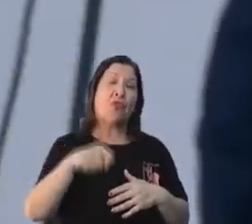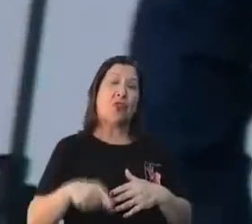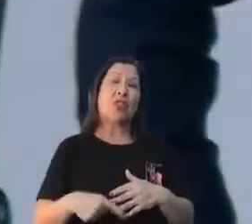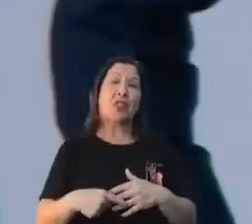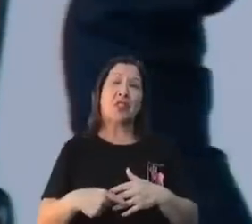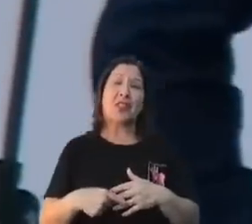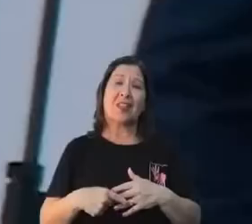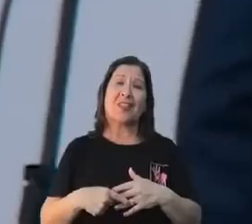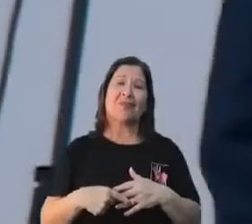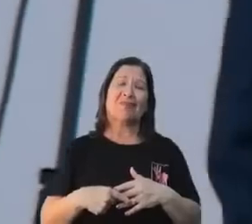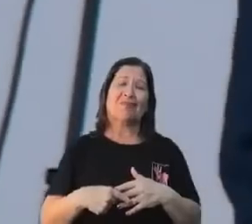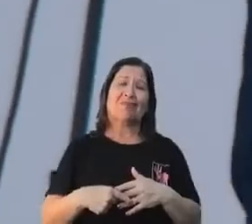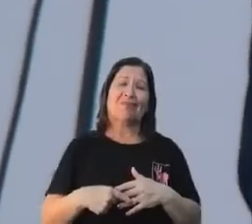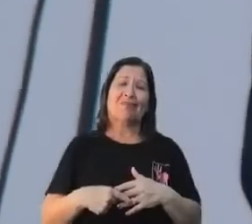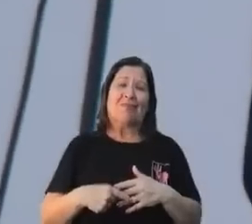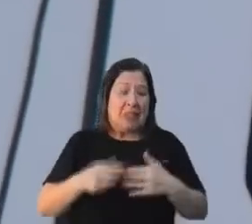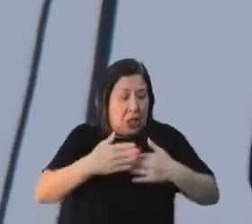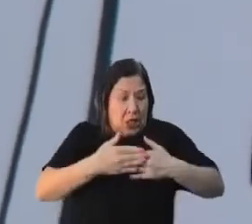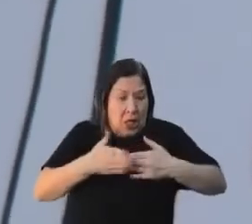Jesus?